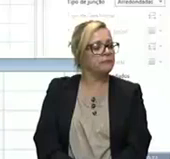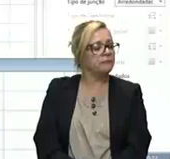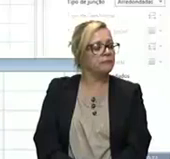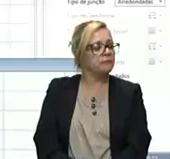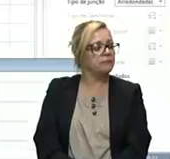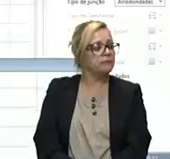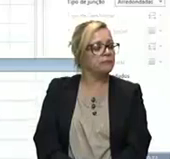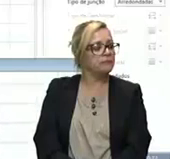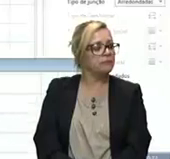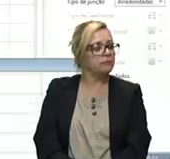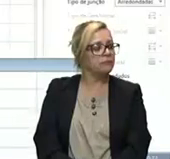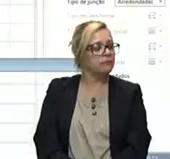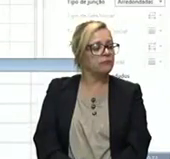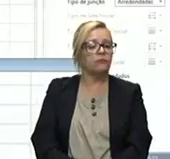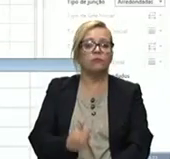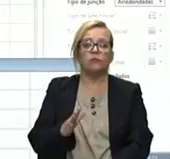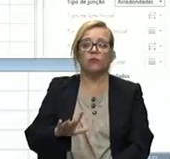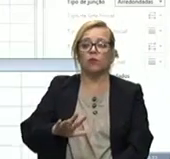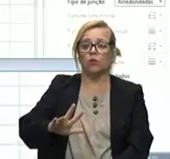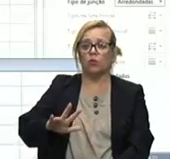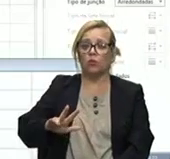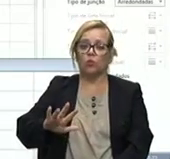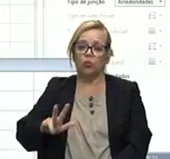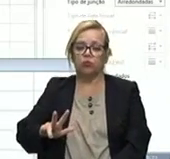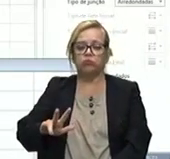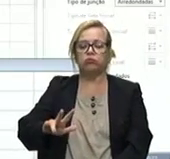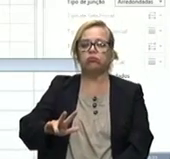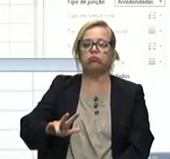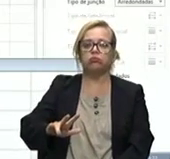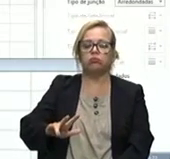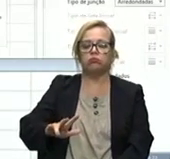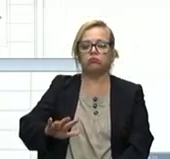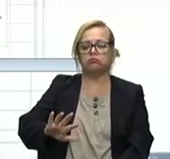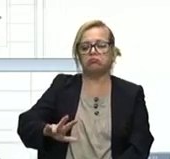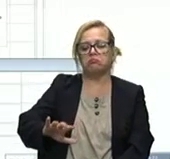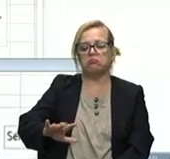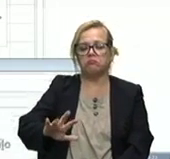na planilha, clico com o botão direito em qualquer um dos pontos,